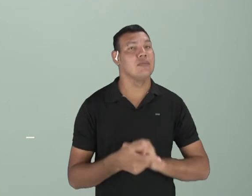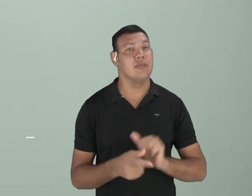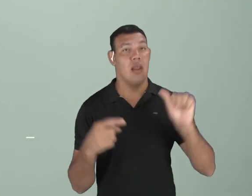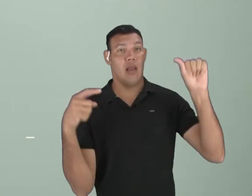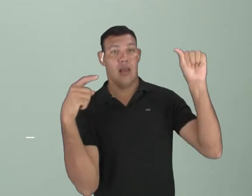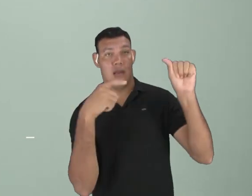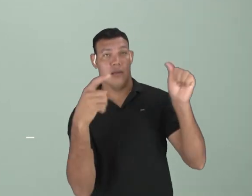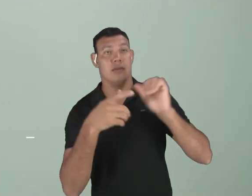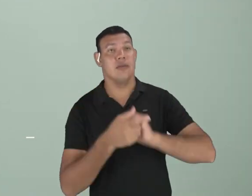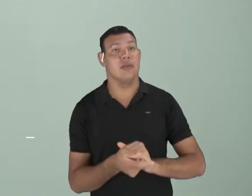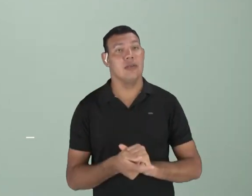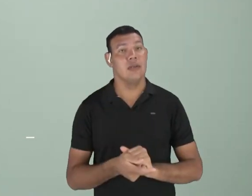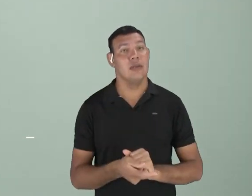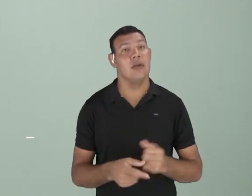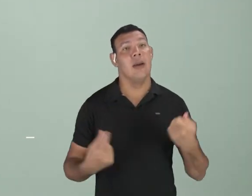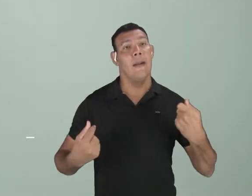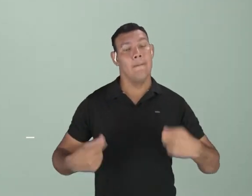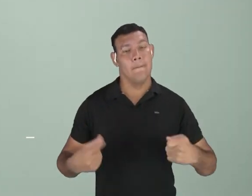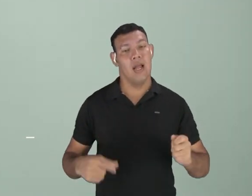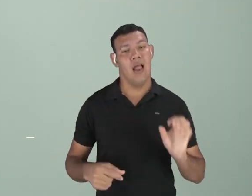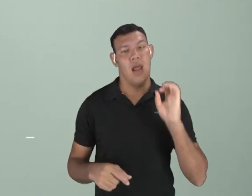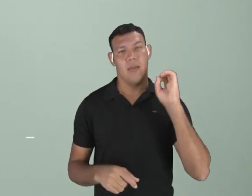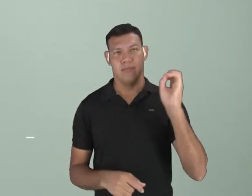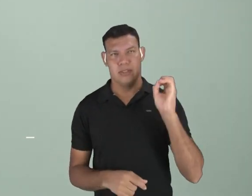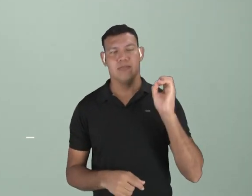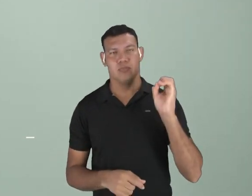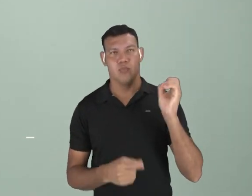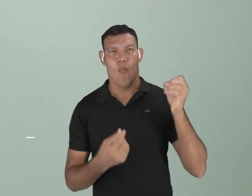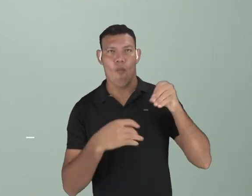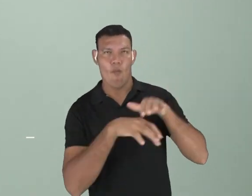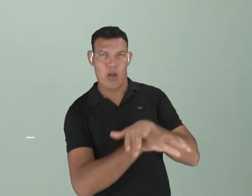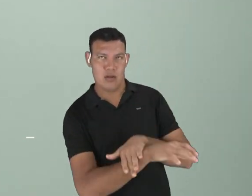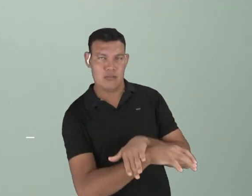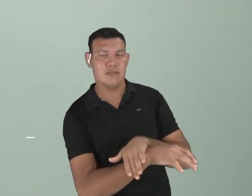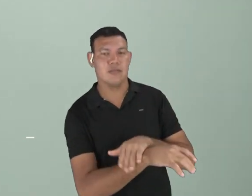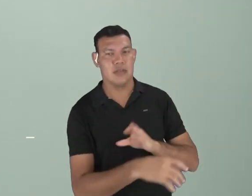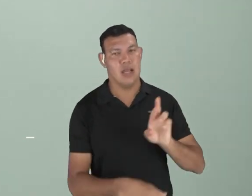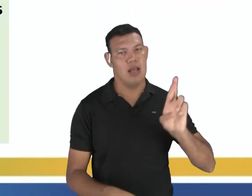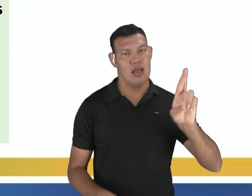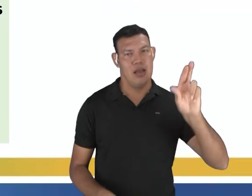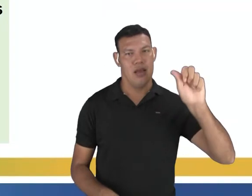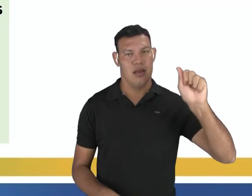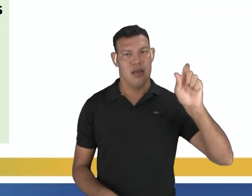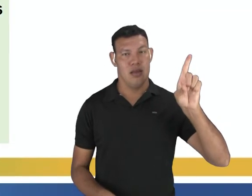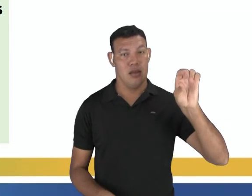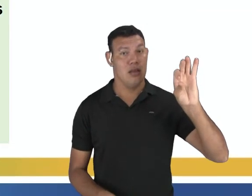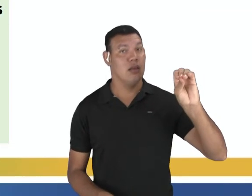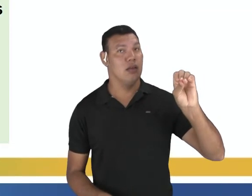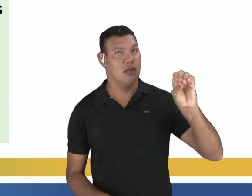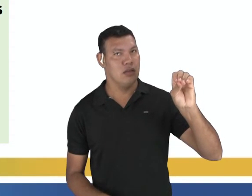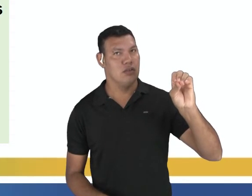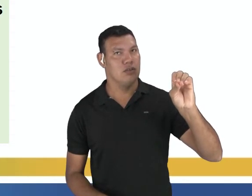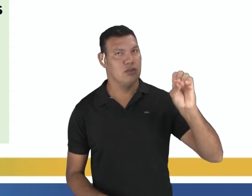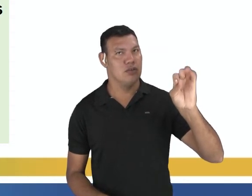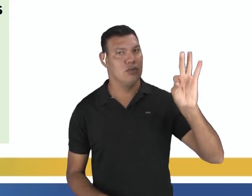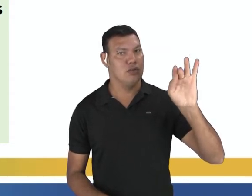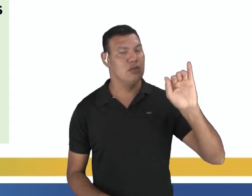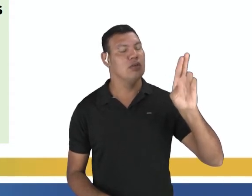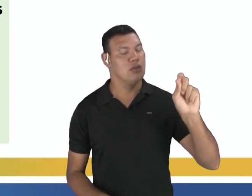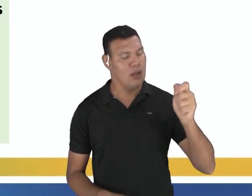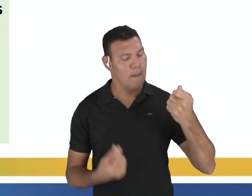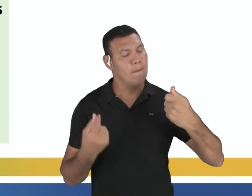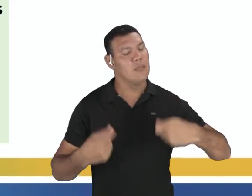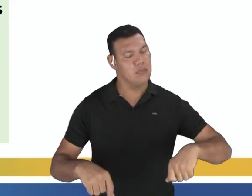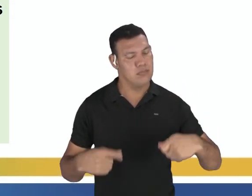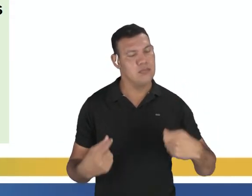outras alternativas? Letra A fala, necessidade zero de armazenar resíduos radioativos. Lógico que está errado. Pelo contrário,